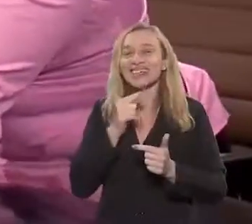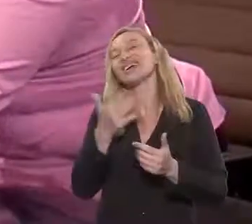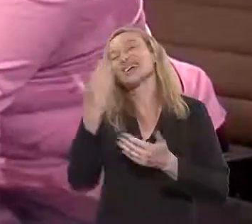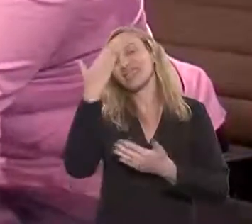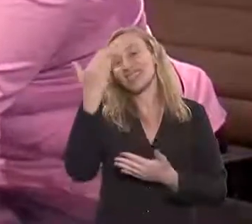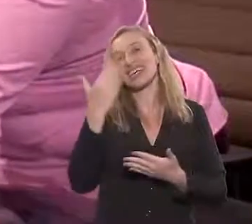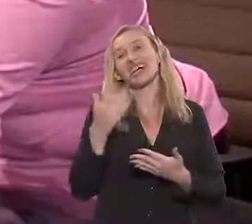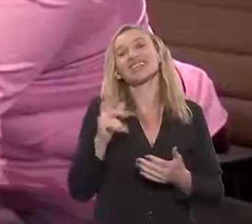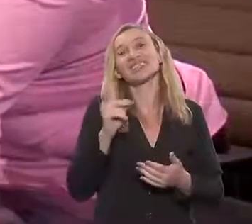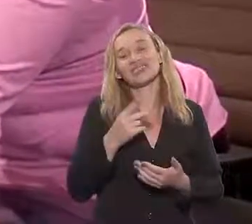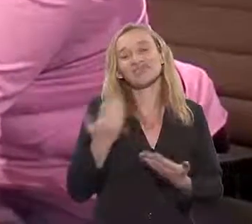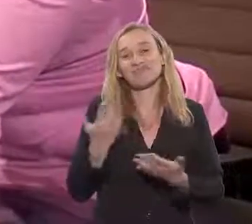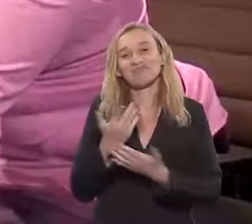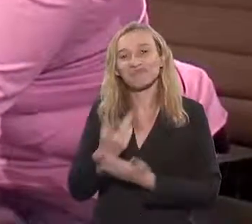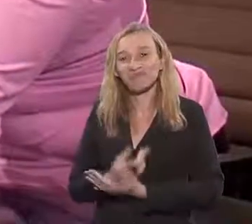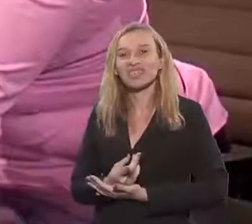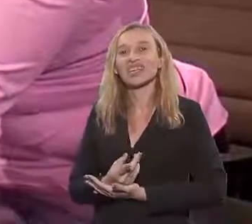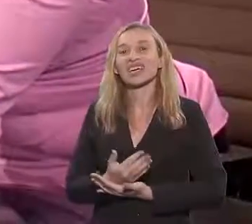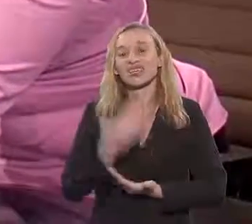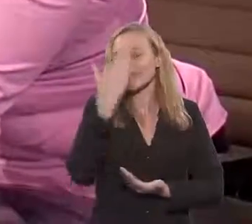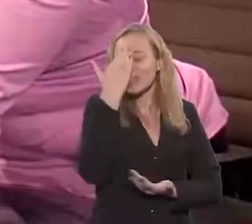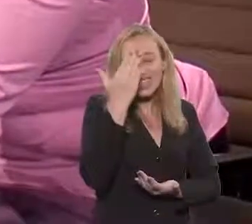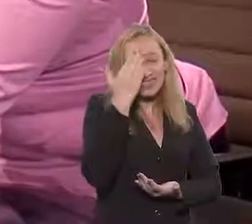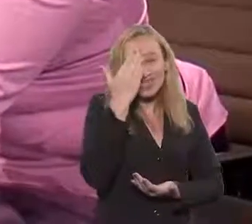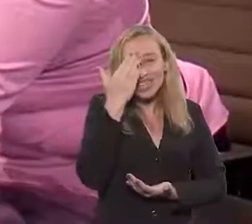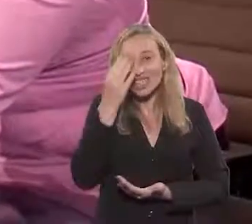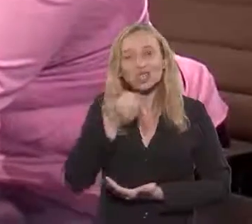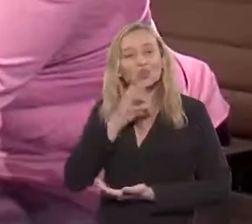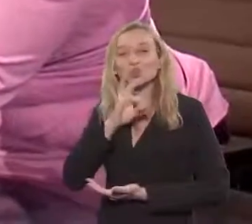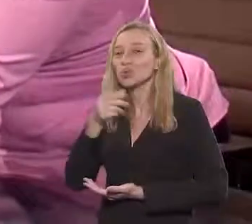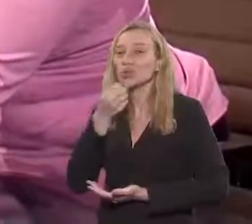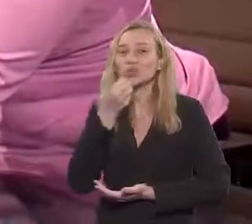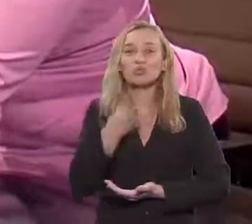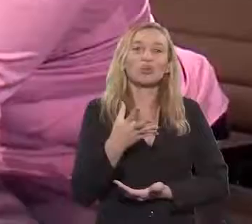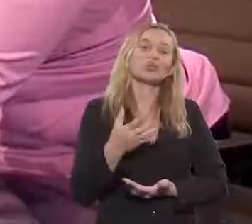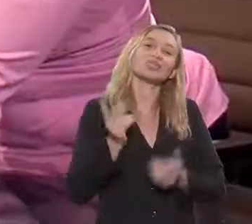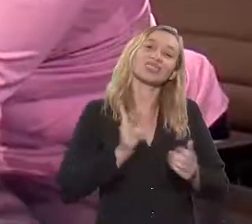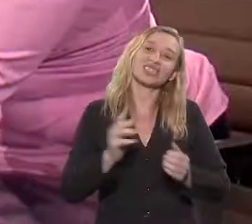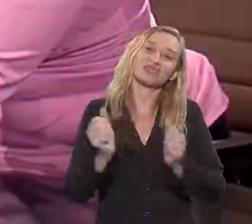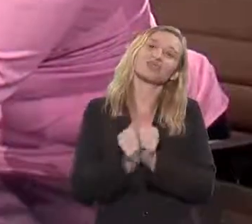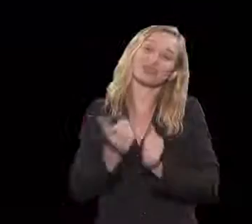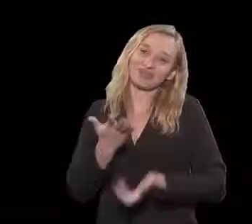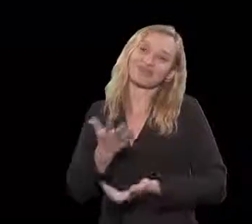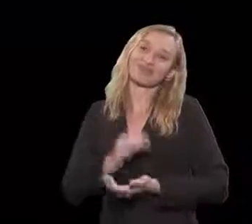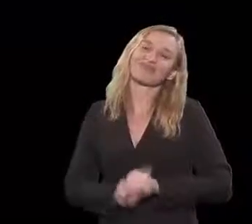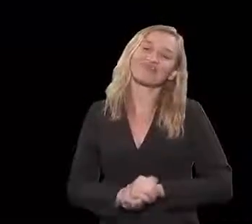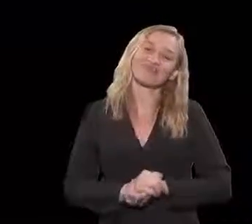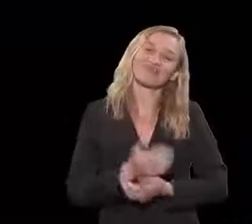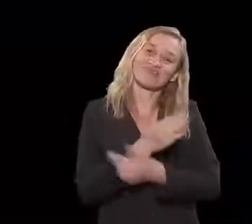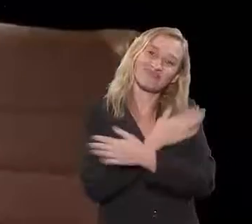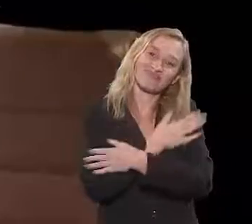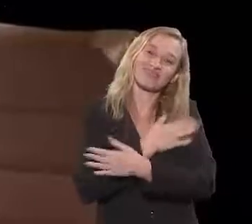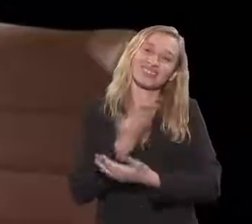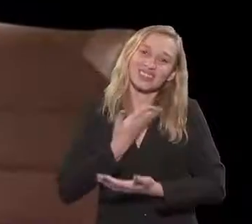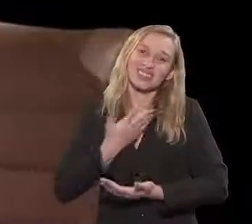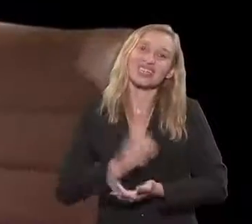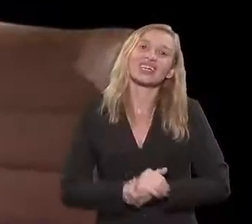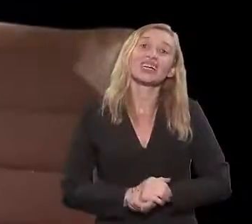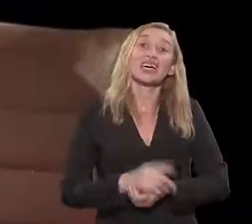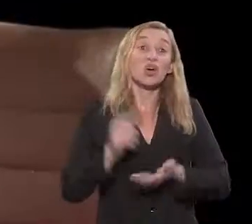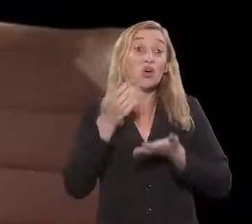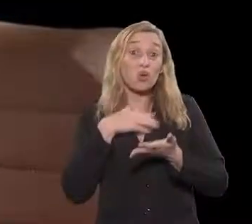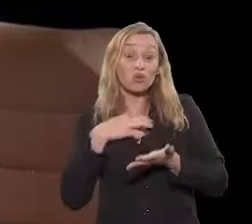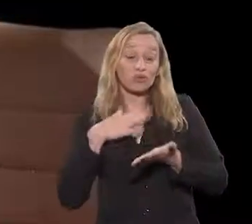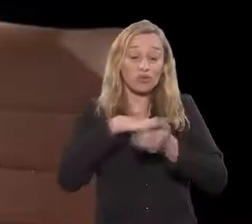é. Obrigada, valeu muito Obrigada pelo a papo. vocês. Muita Vocês. gratidão, tudo de bom. Conte sempre com a gente. Obrigada, de coração. Eu conversei